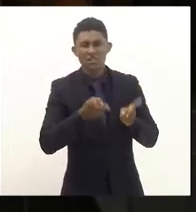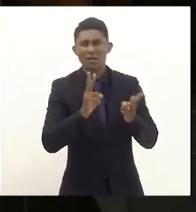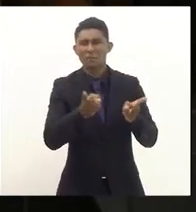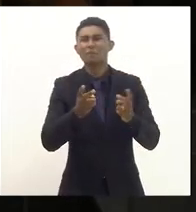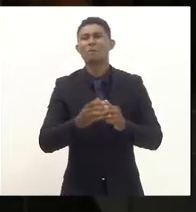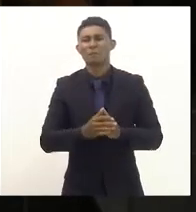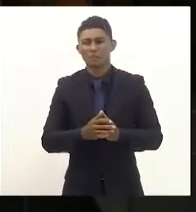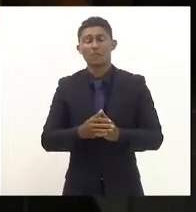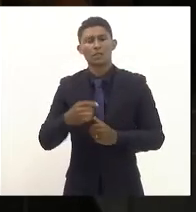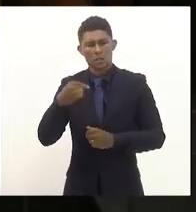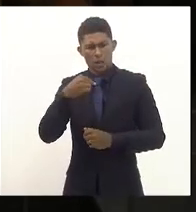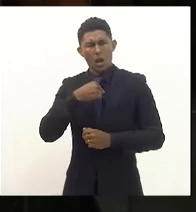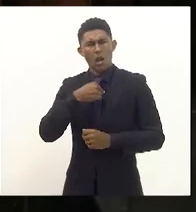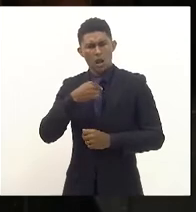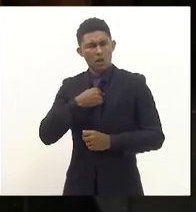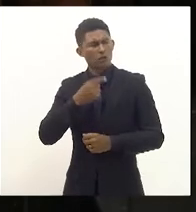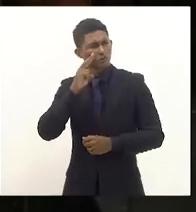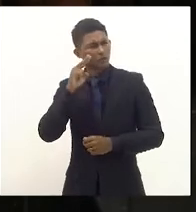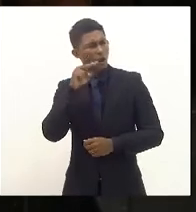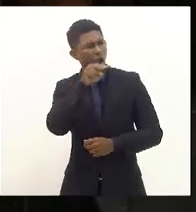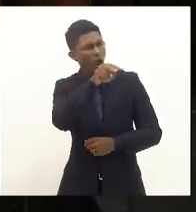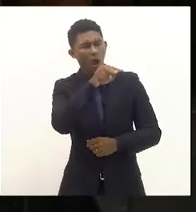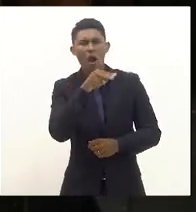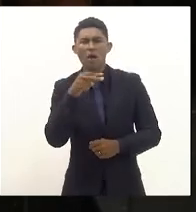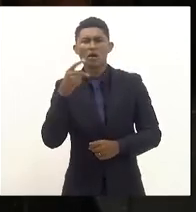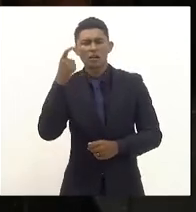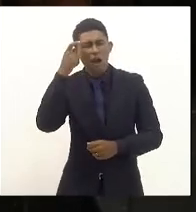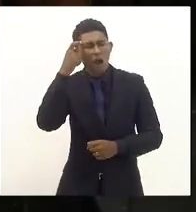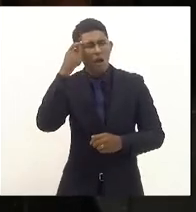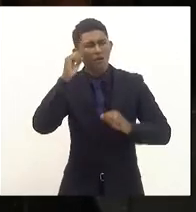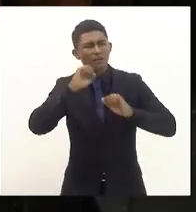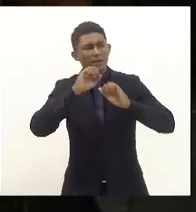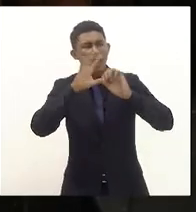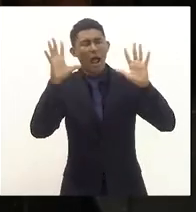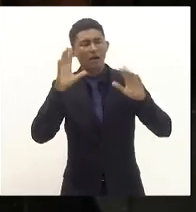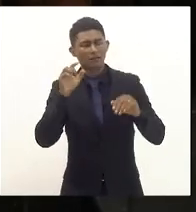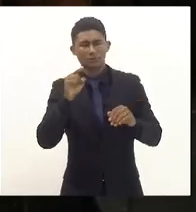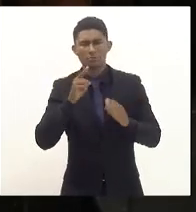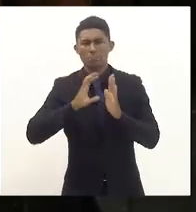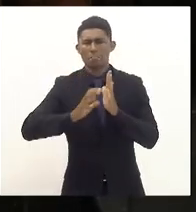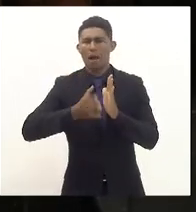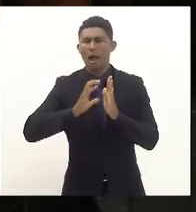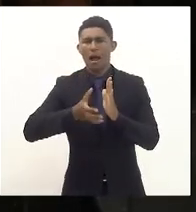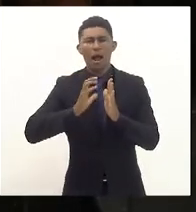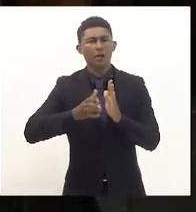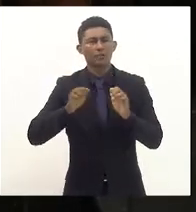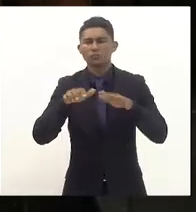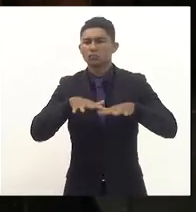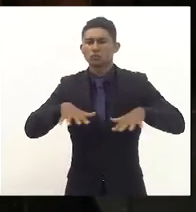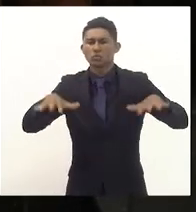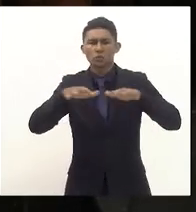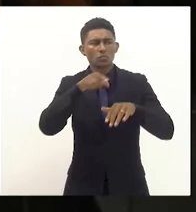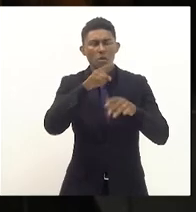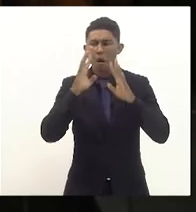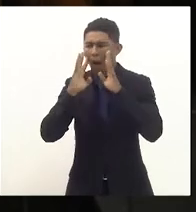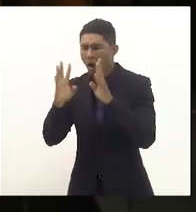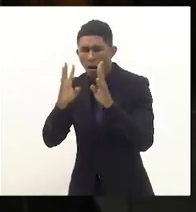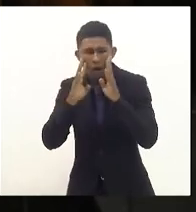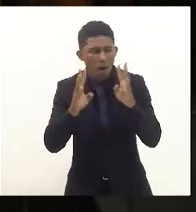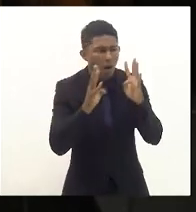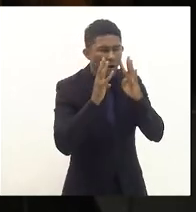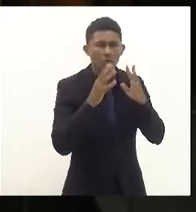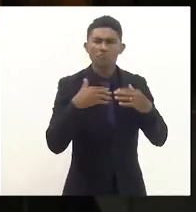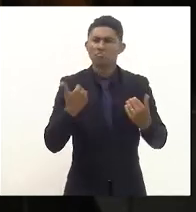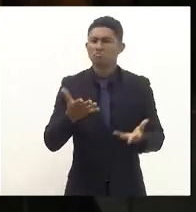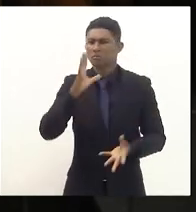x-9 lá ver claramente que o senhor atende a todos de todos os partidos da mesma forma e talvez esteja